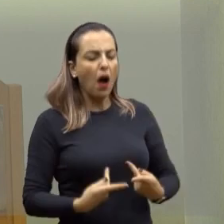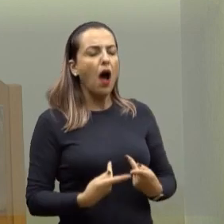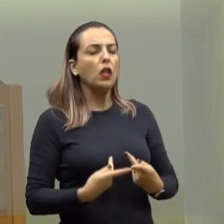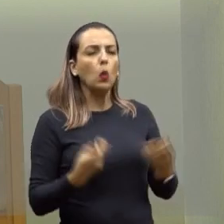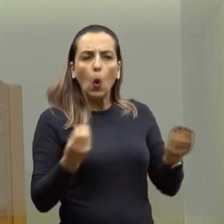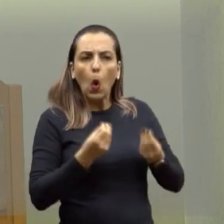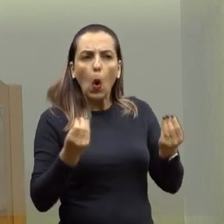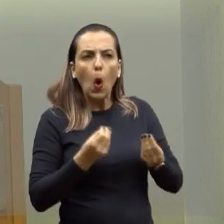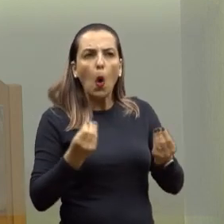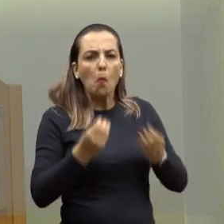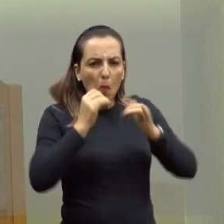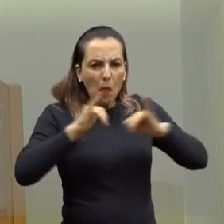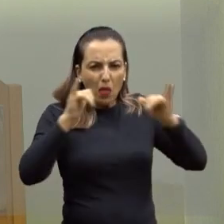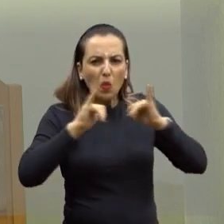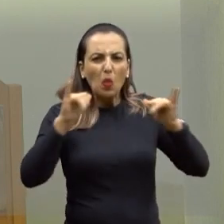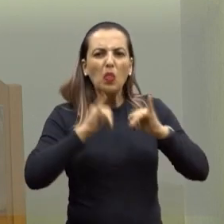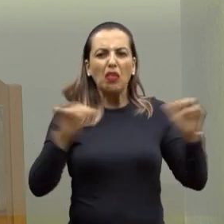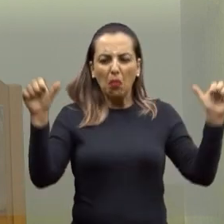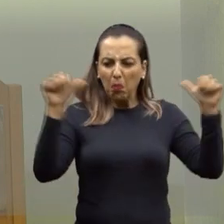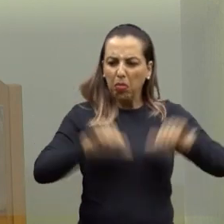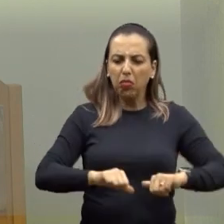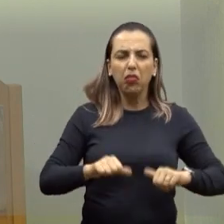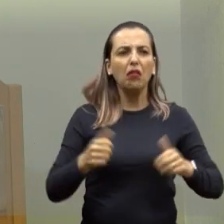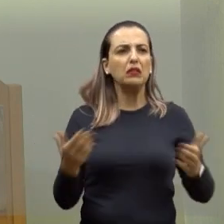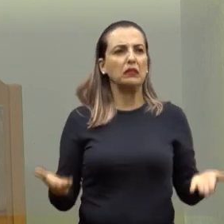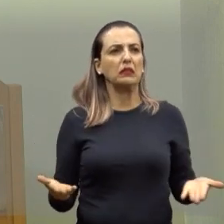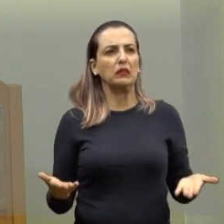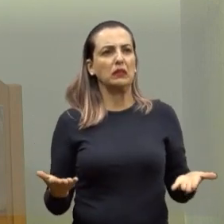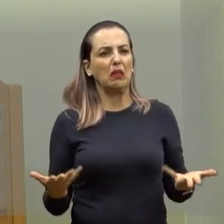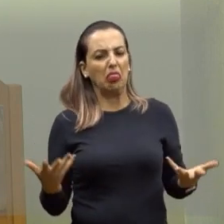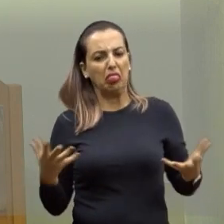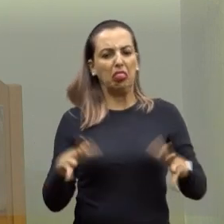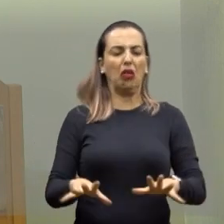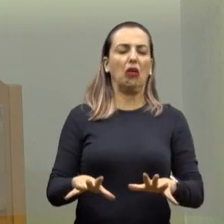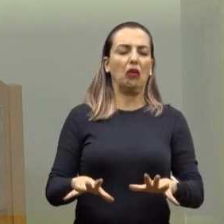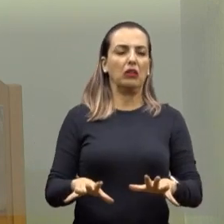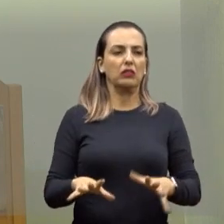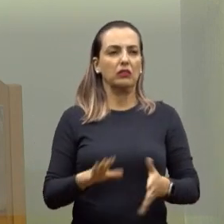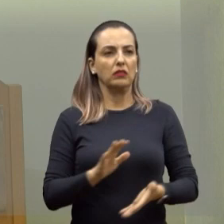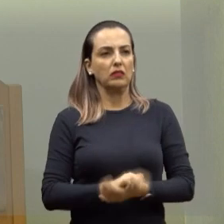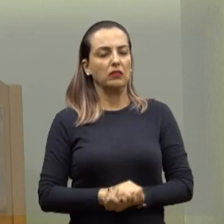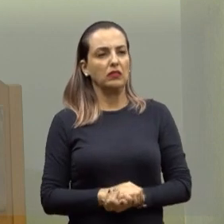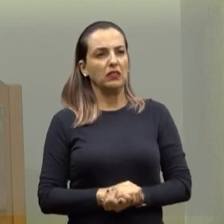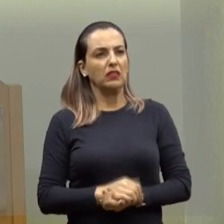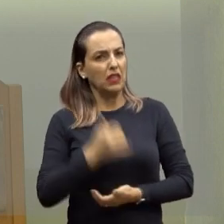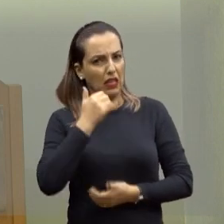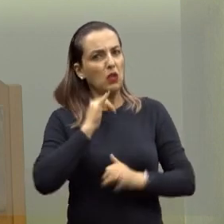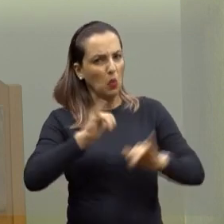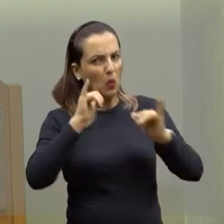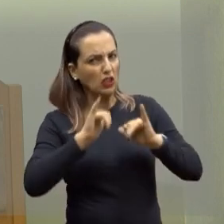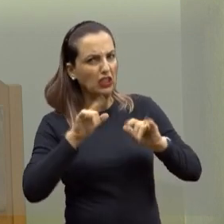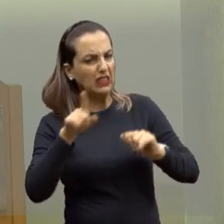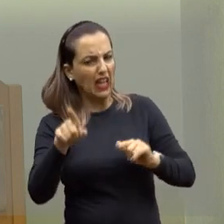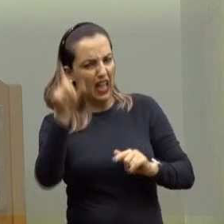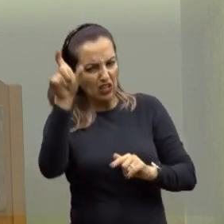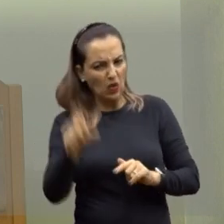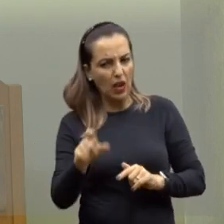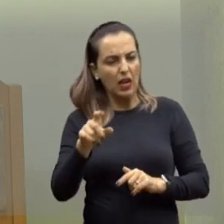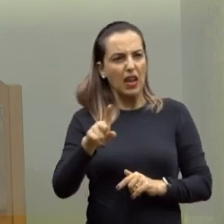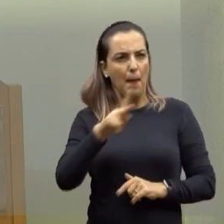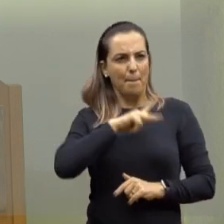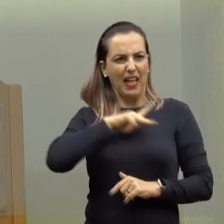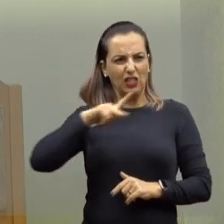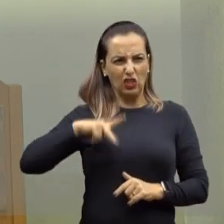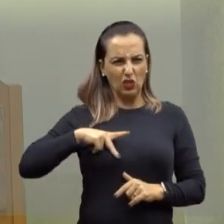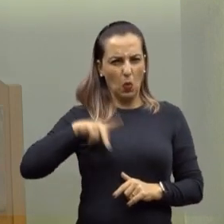diante de uma notícia então repugnante dessa que foi dada aí acho que ela é pastora Damares